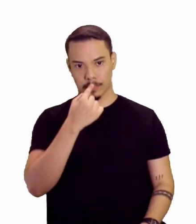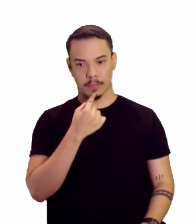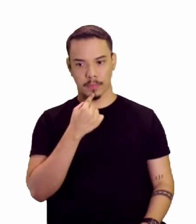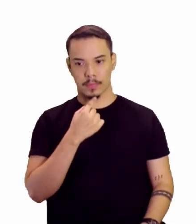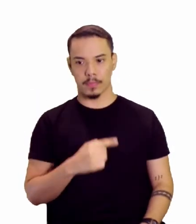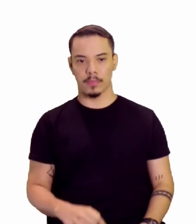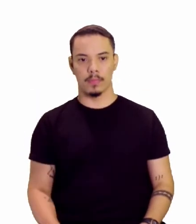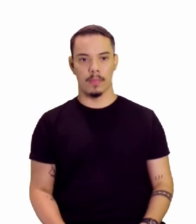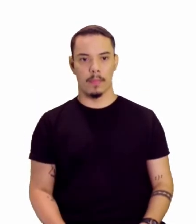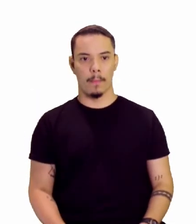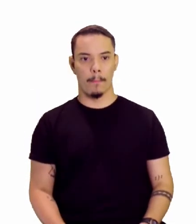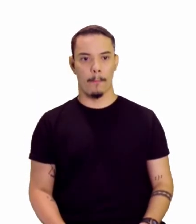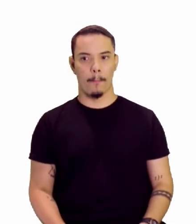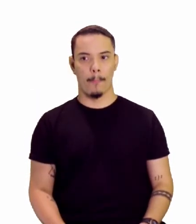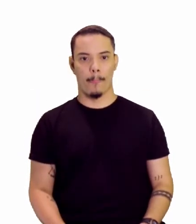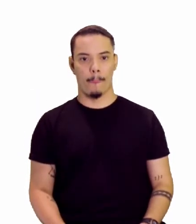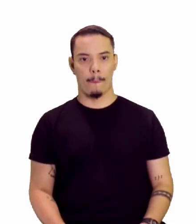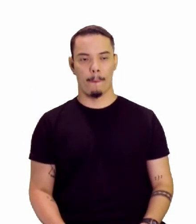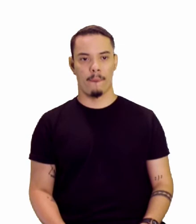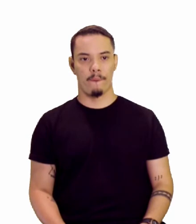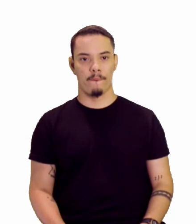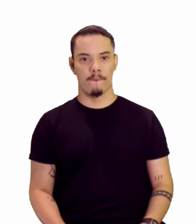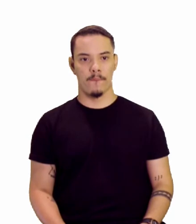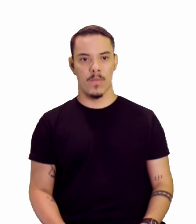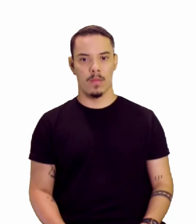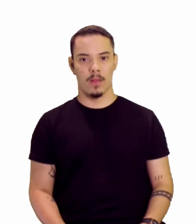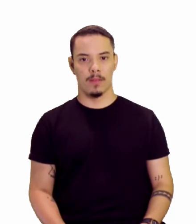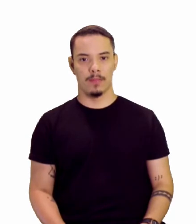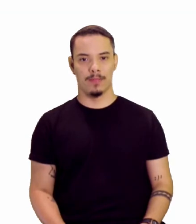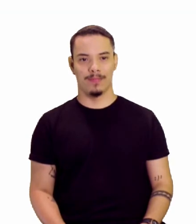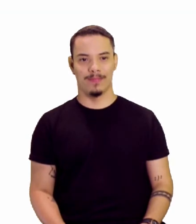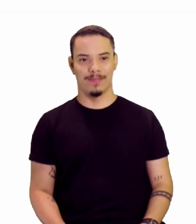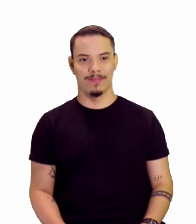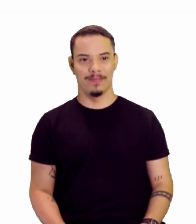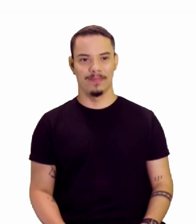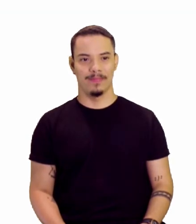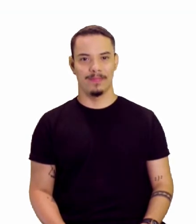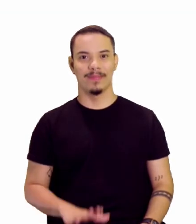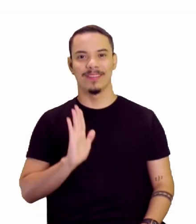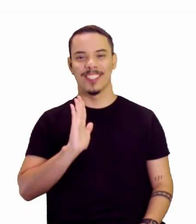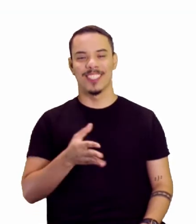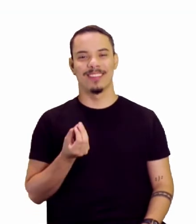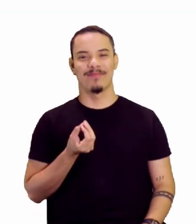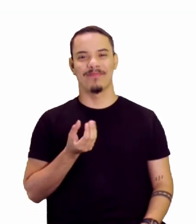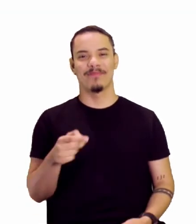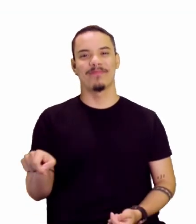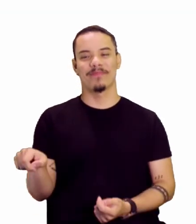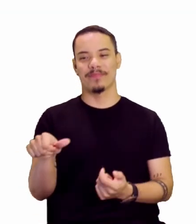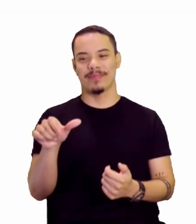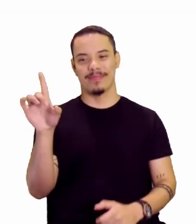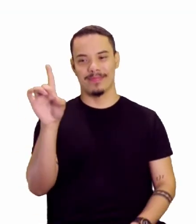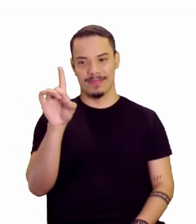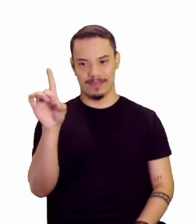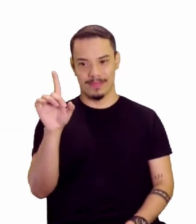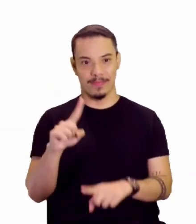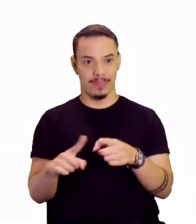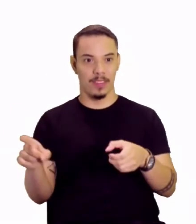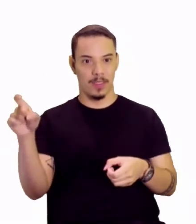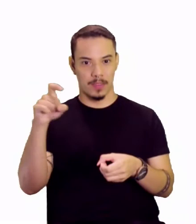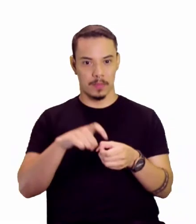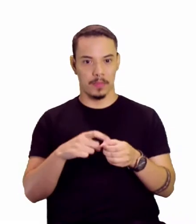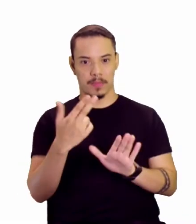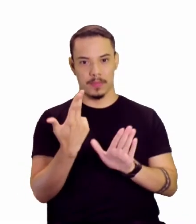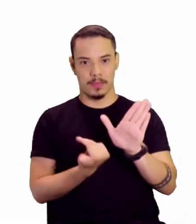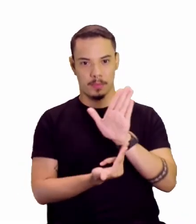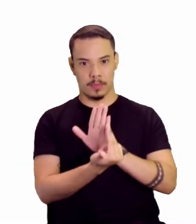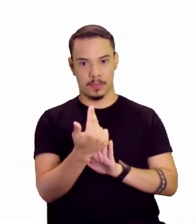observar um negocinho aqui, ó. Voltando no desenho, opa, já revelei, né? Mas voltando no desenho,